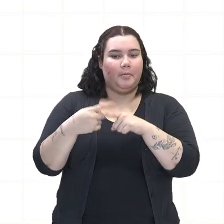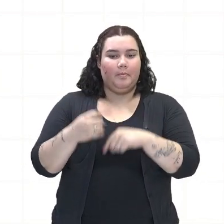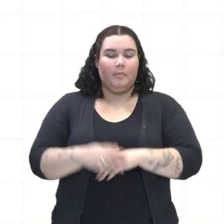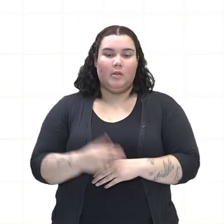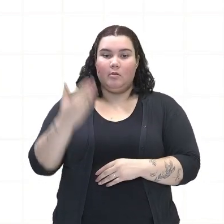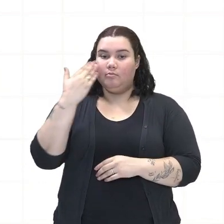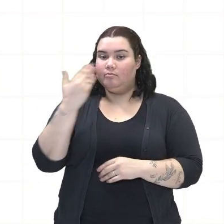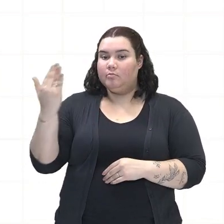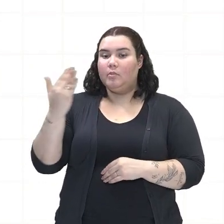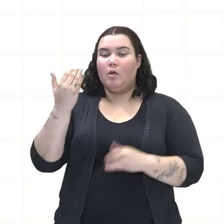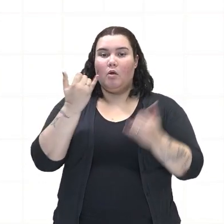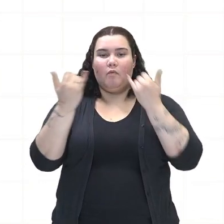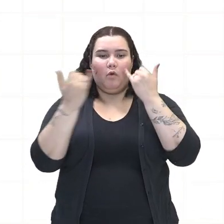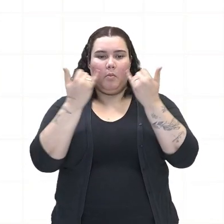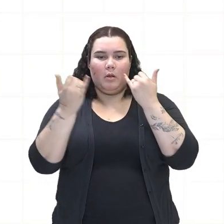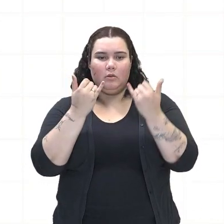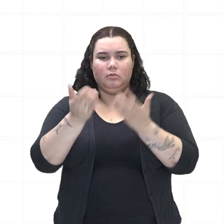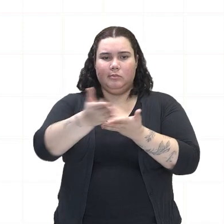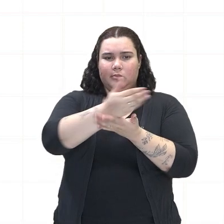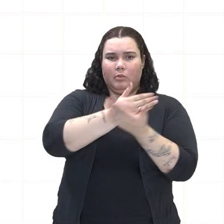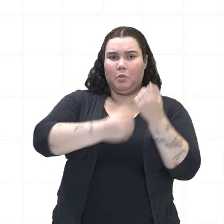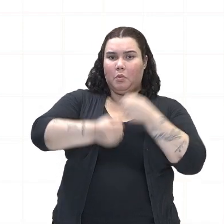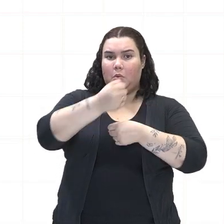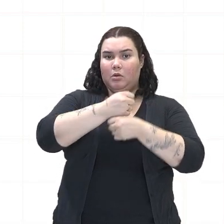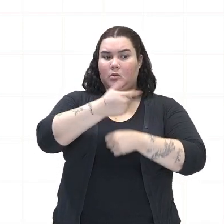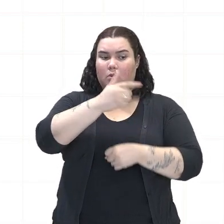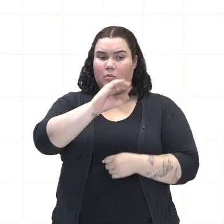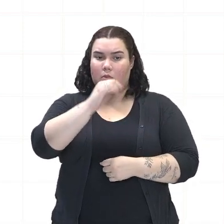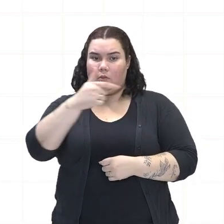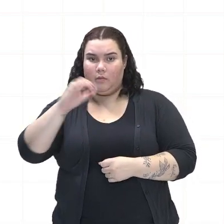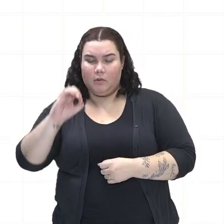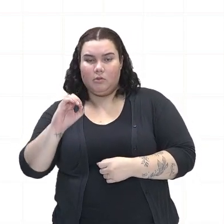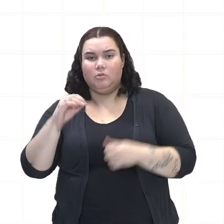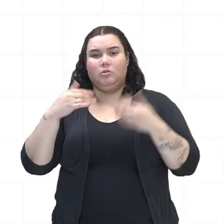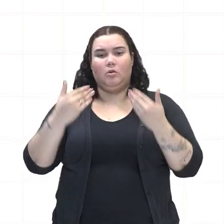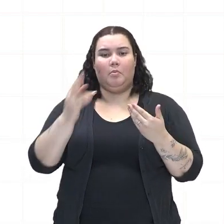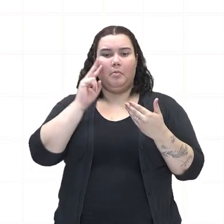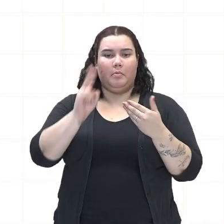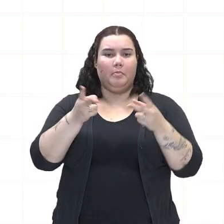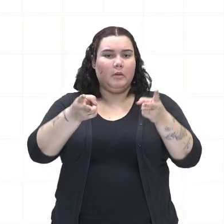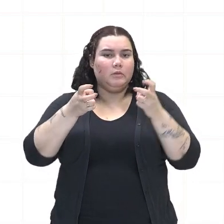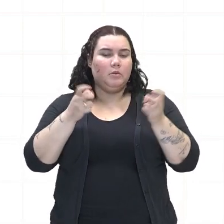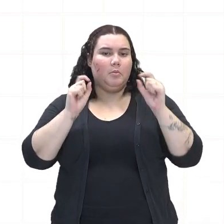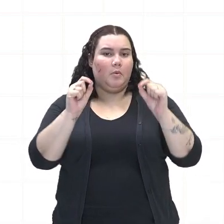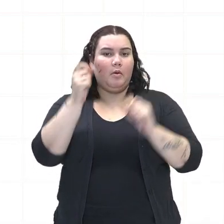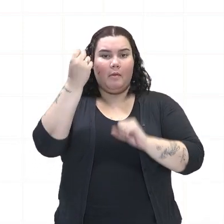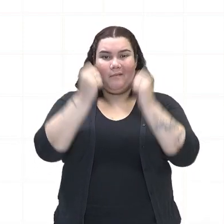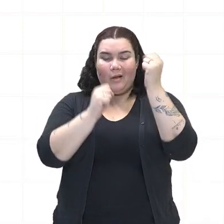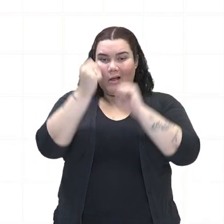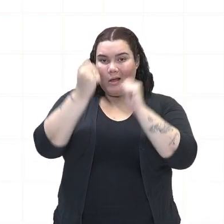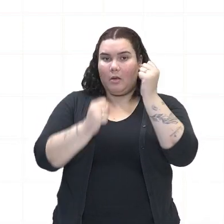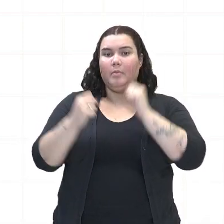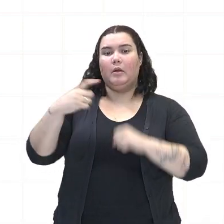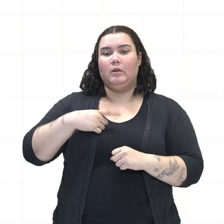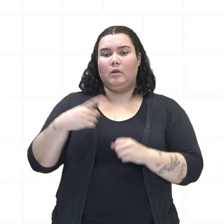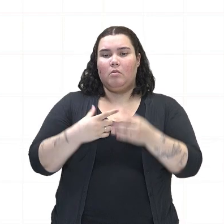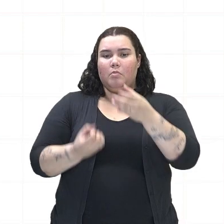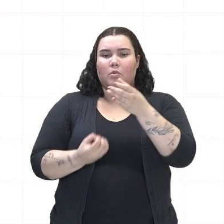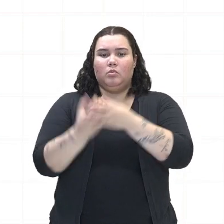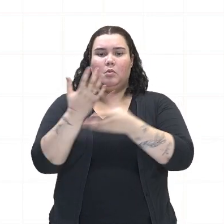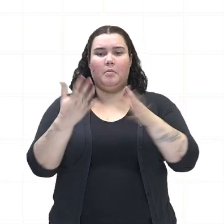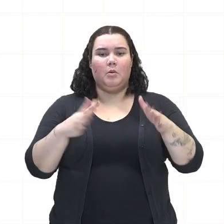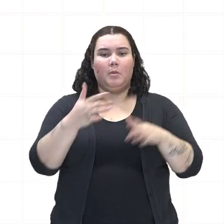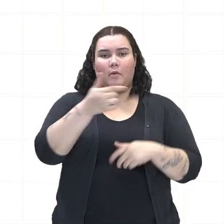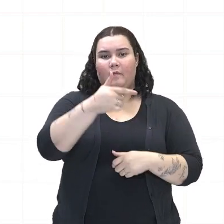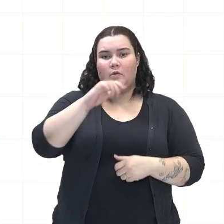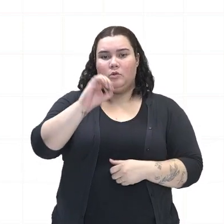de 2020, dados recentes também, né? A gente observa que a indústria produziu aí